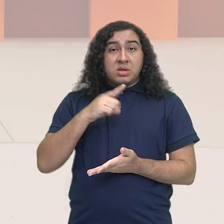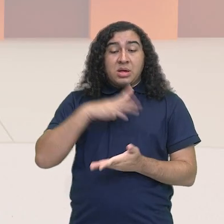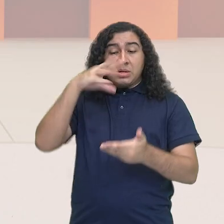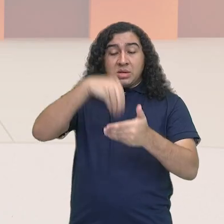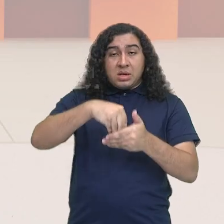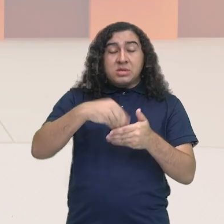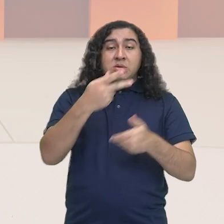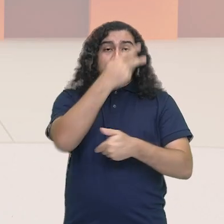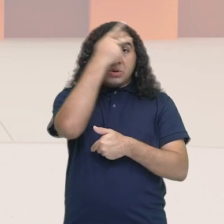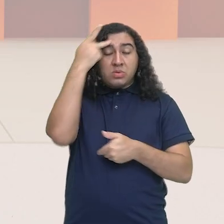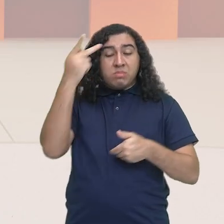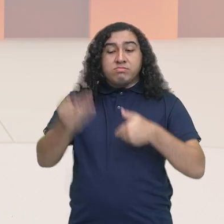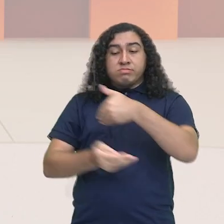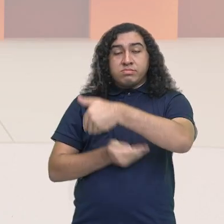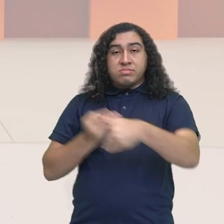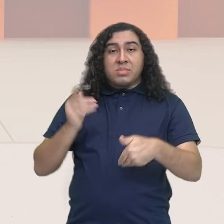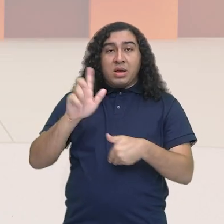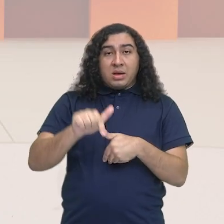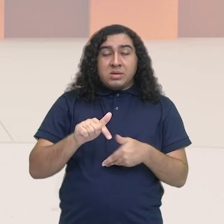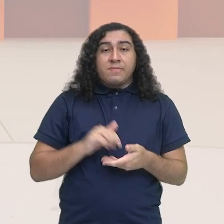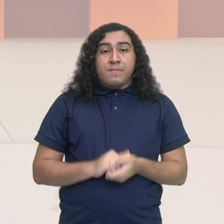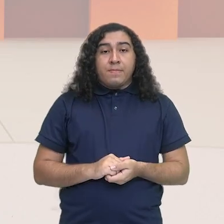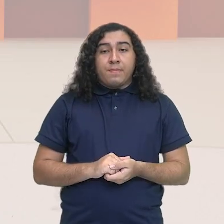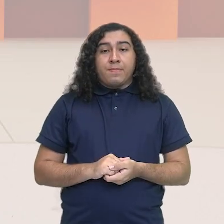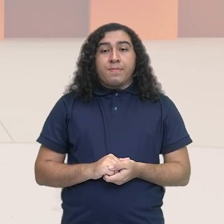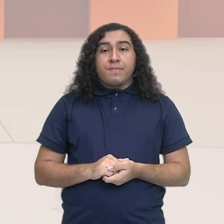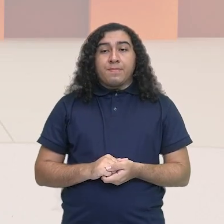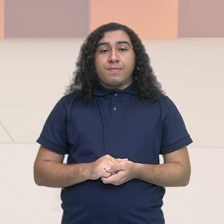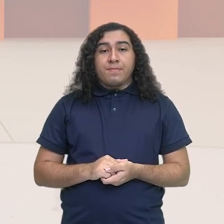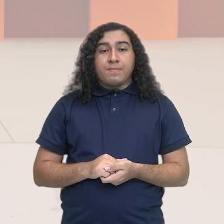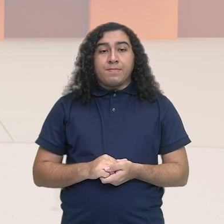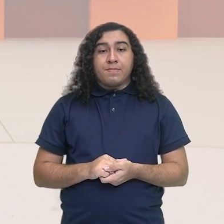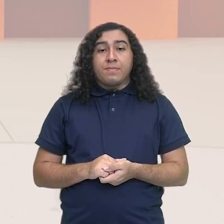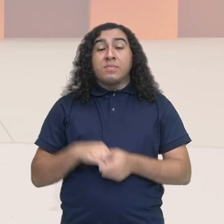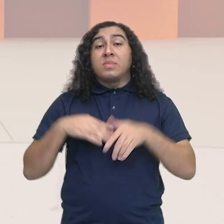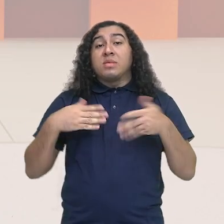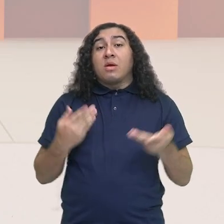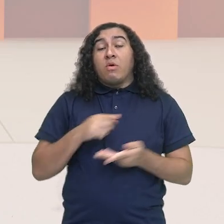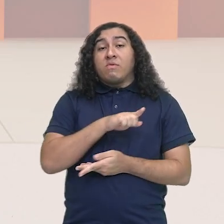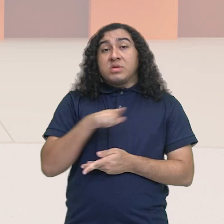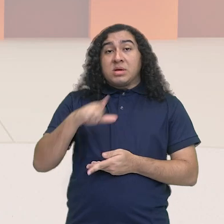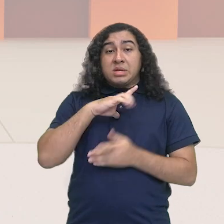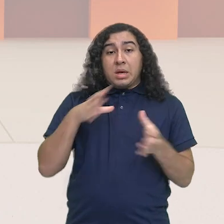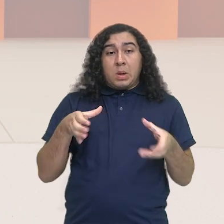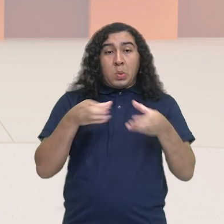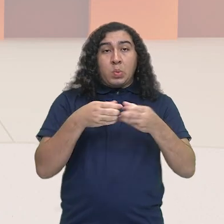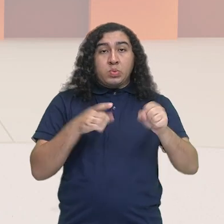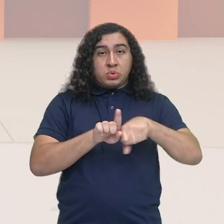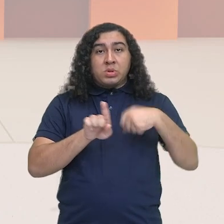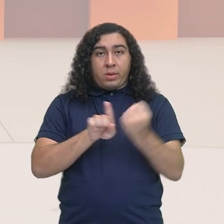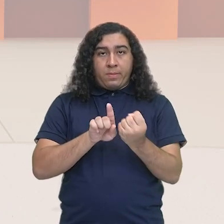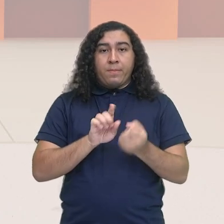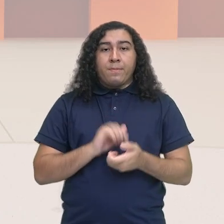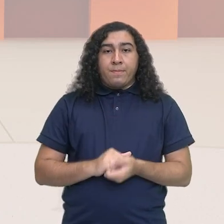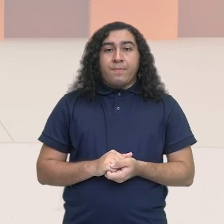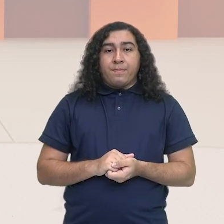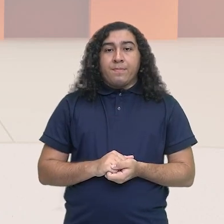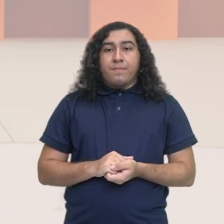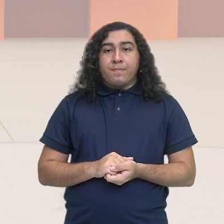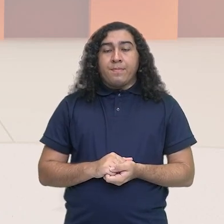pessoas, entre esses indivíduos que compõem os grupos. Então, você vai formar grupo social. Então, os grupos